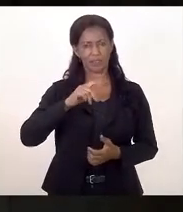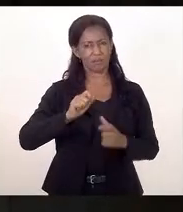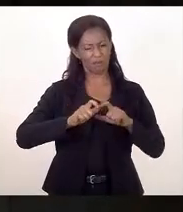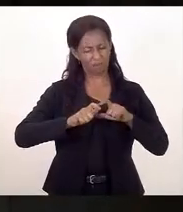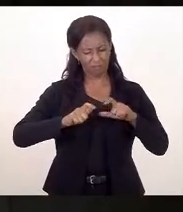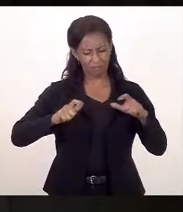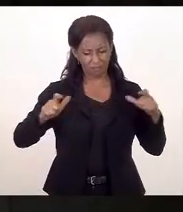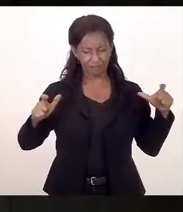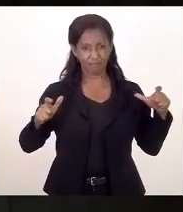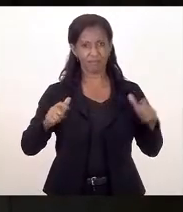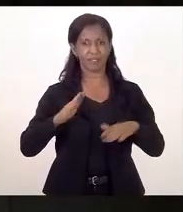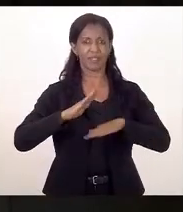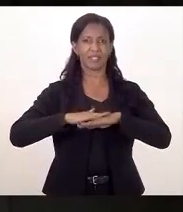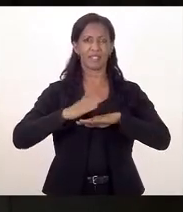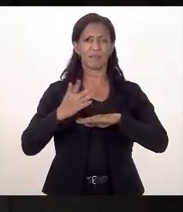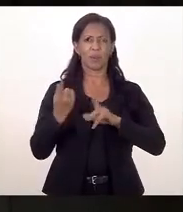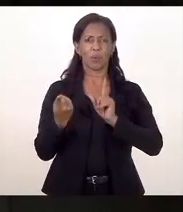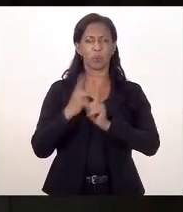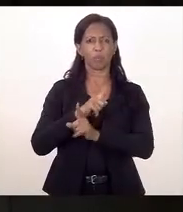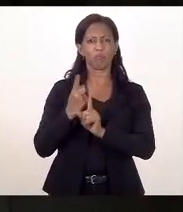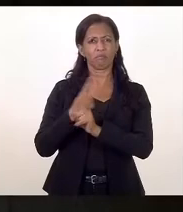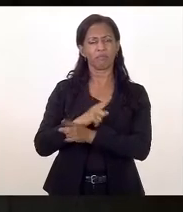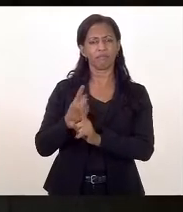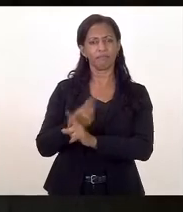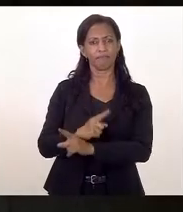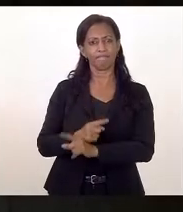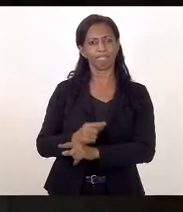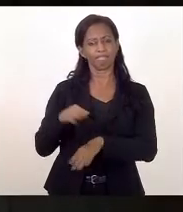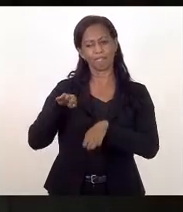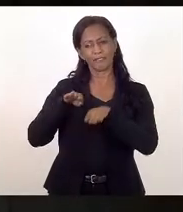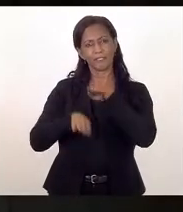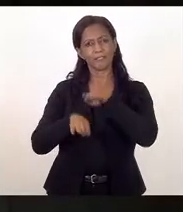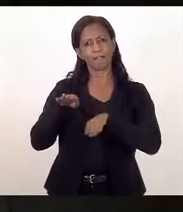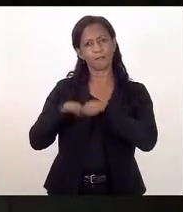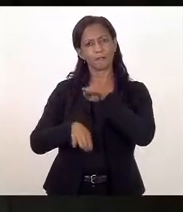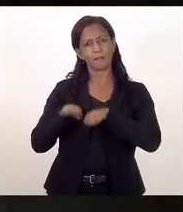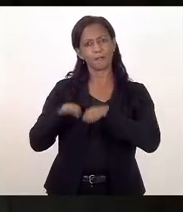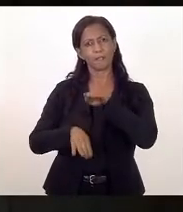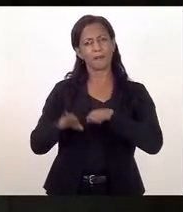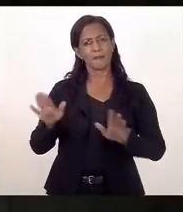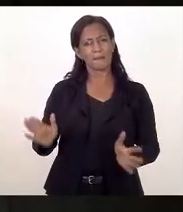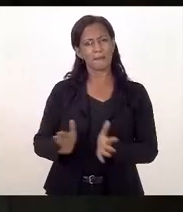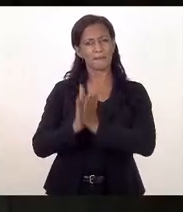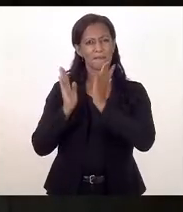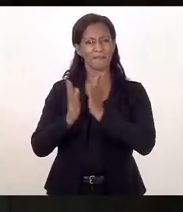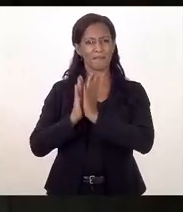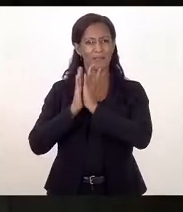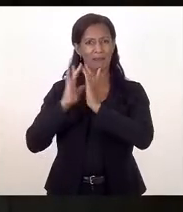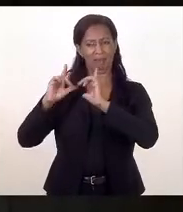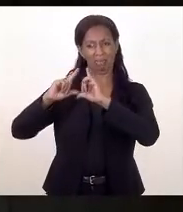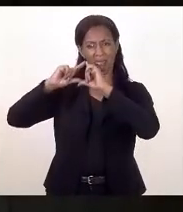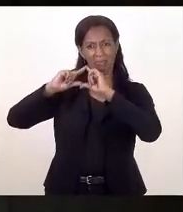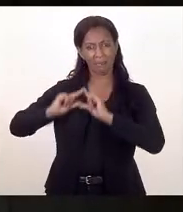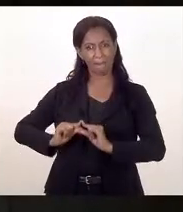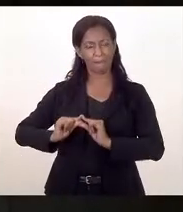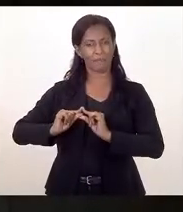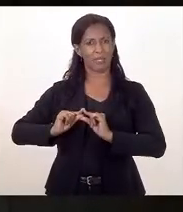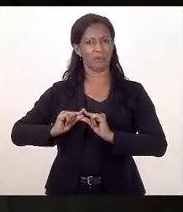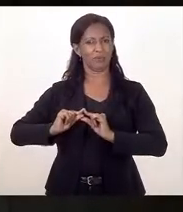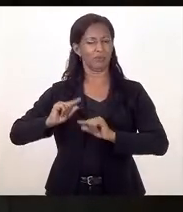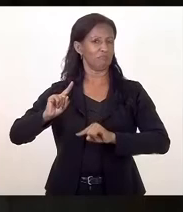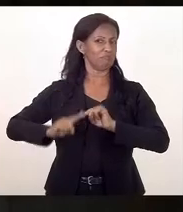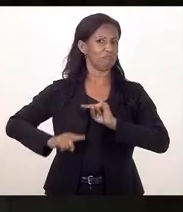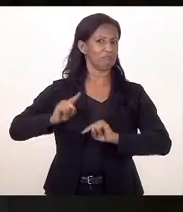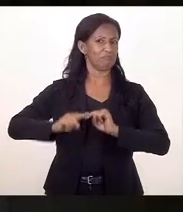e que tem mais contradições, mais desigualdades, mais pobreza, menos equipamentos públicos.